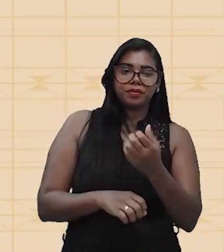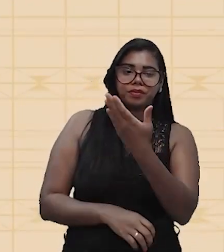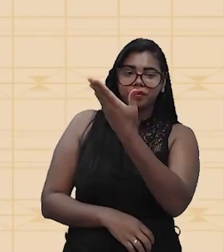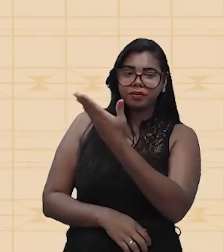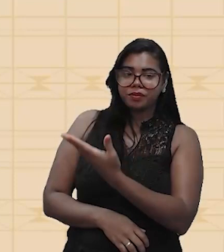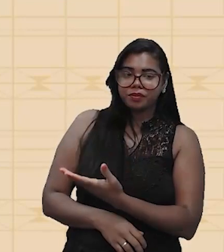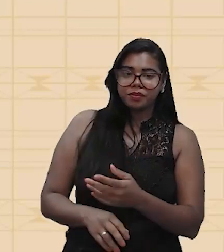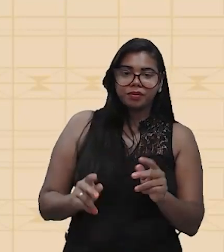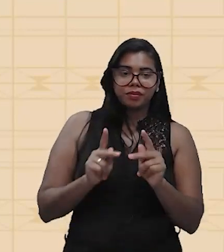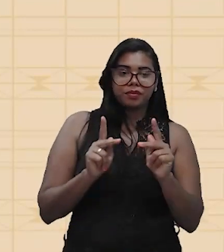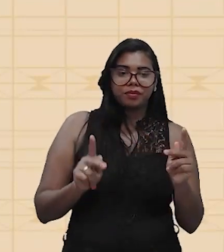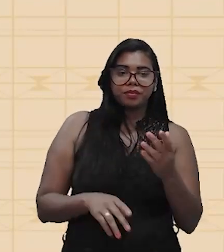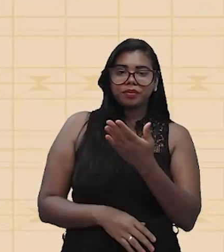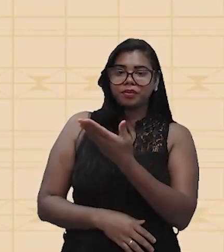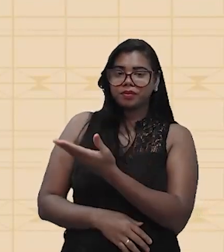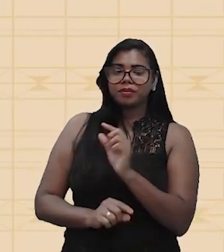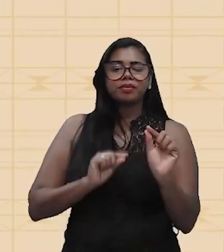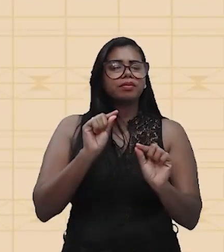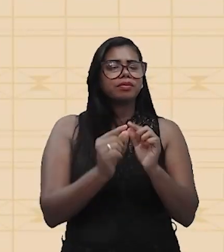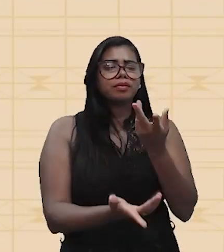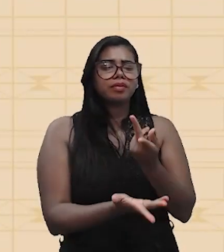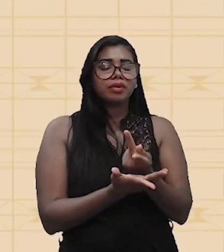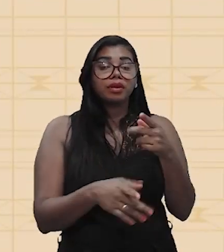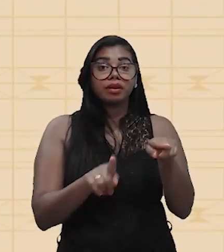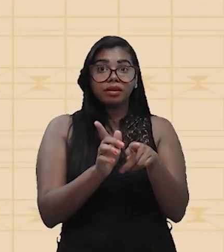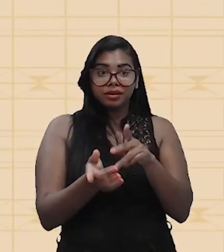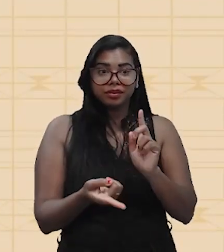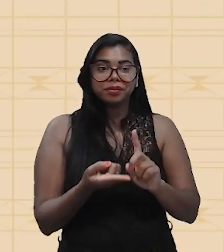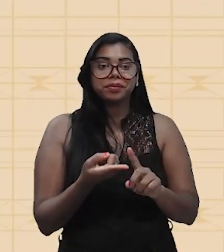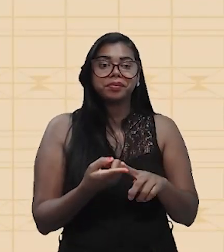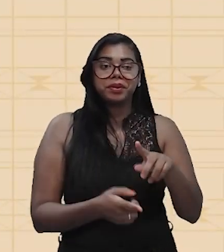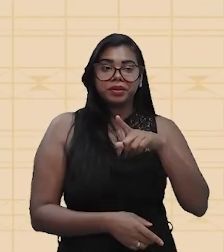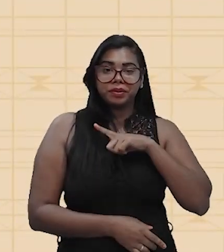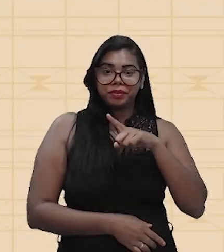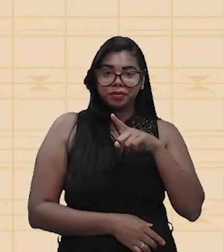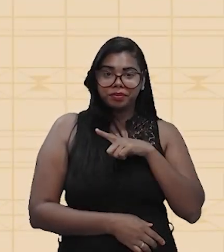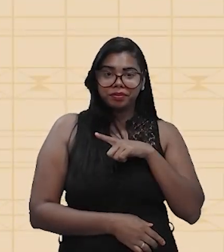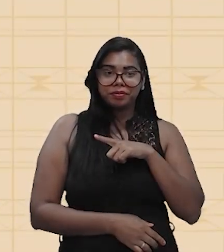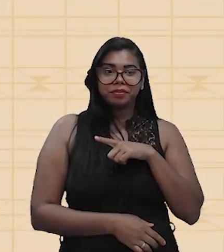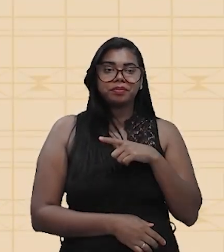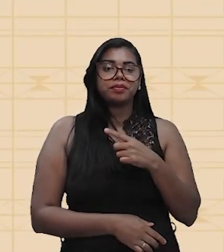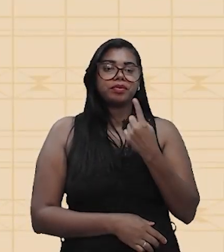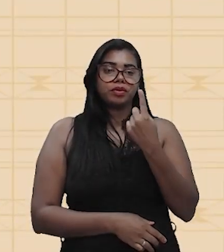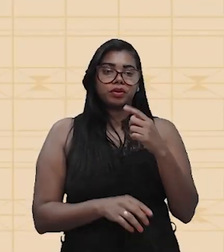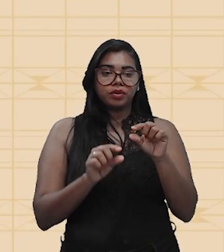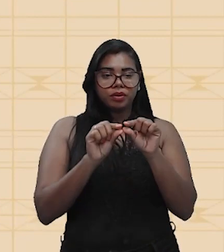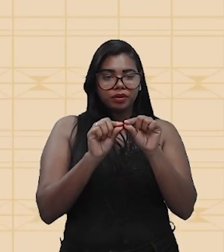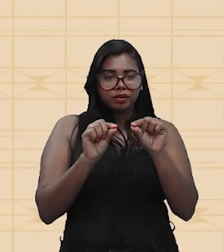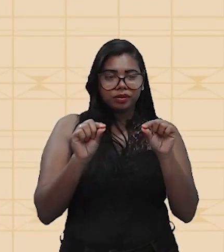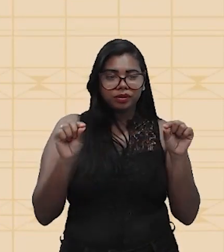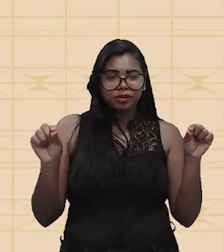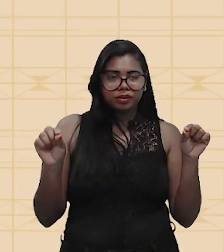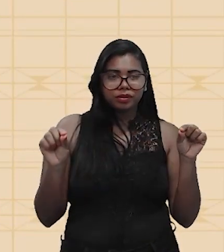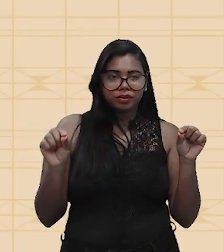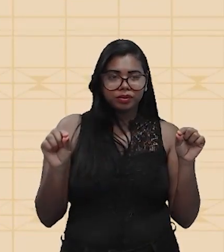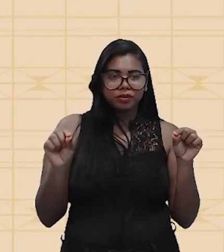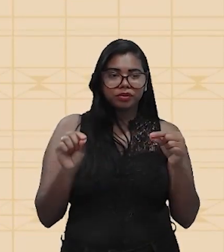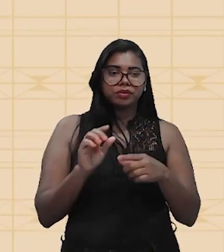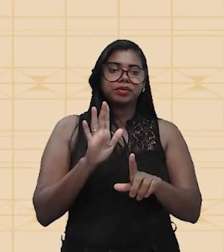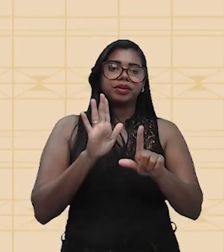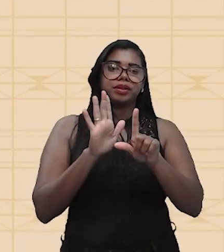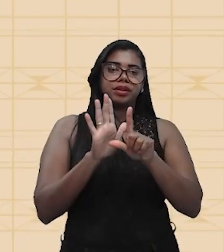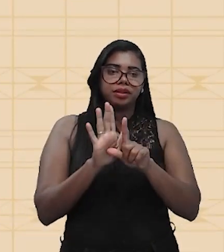sua vez, o que vai acontecer é que nós vamos ter uma ramificação do fio. A primeira lei de Kirchhoff, que é a lei das